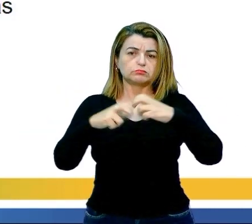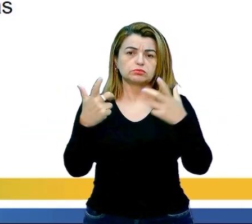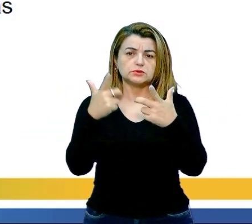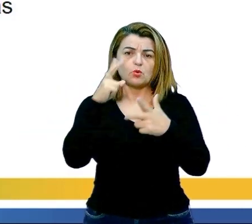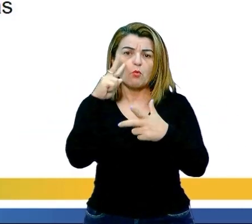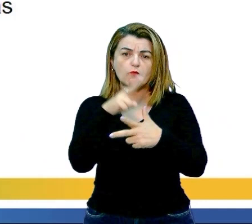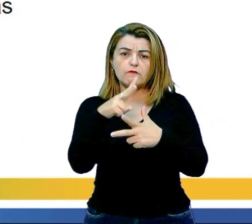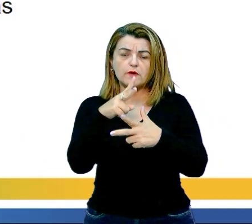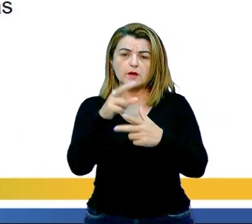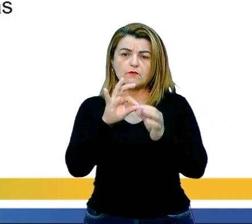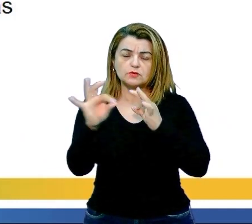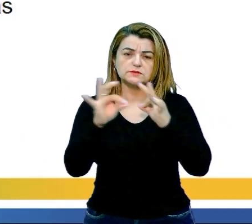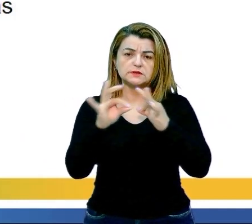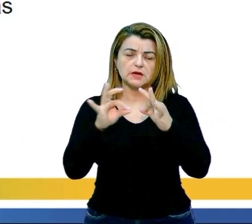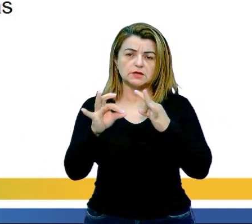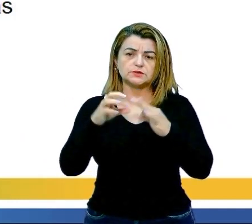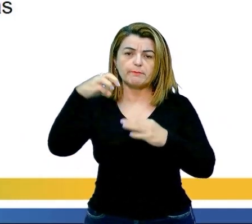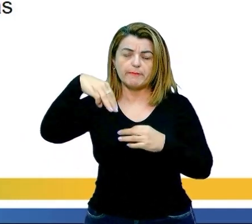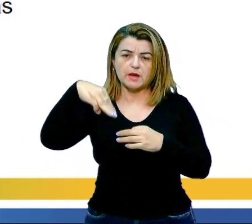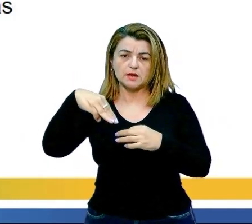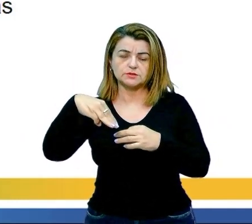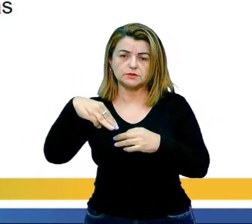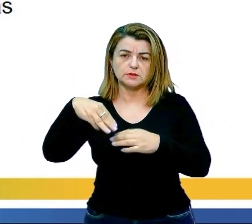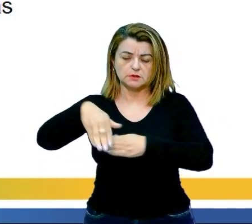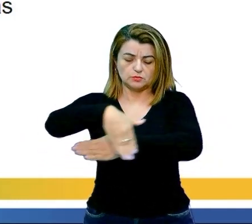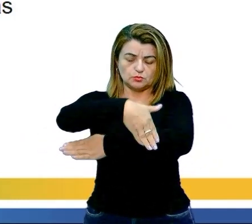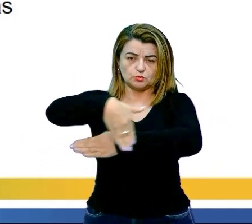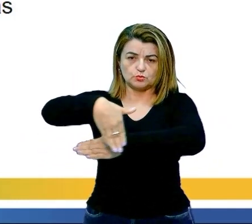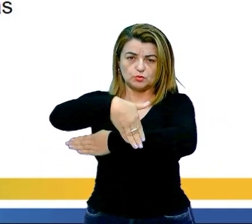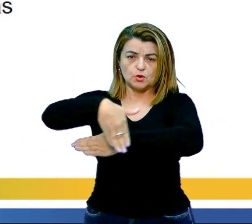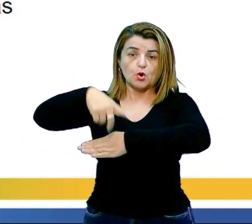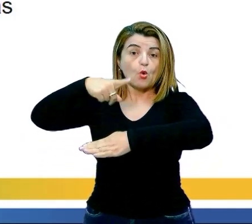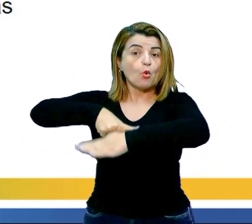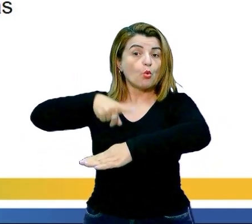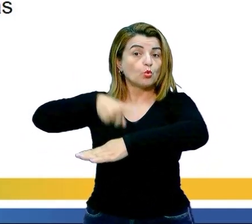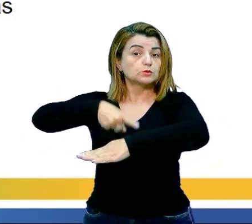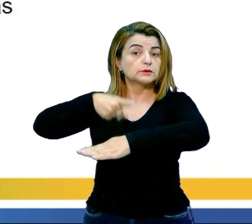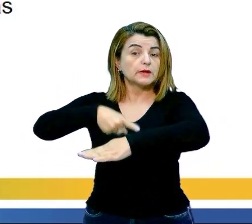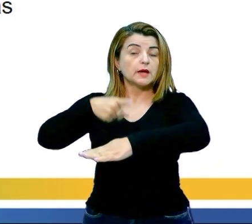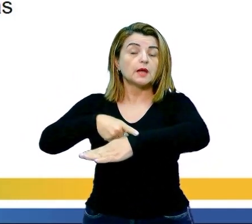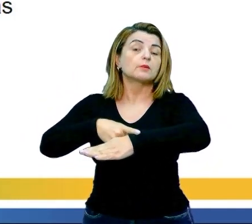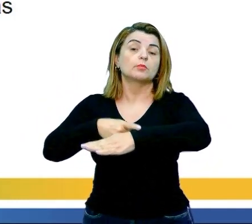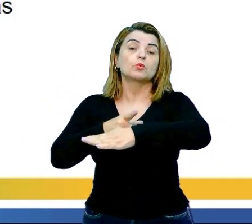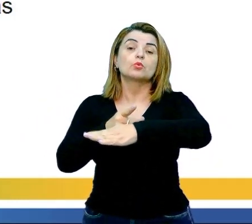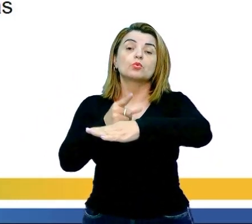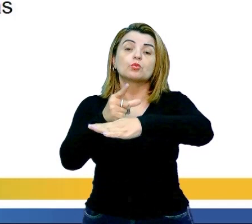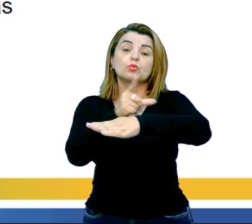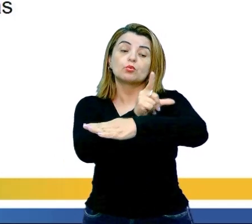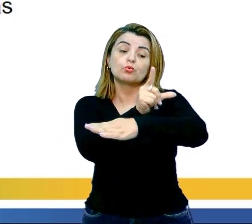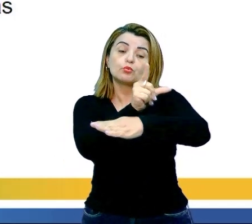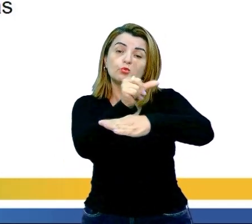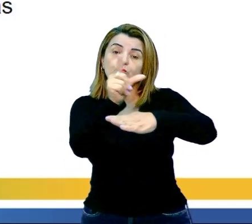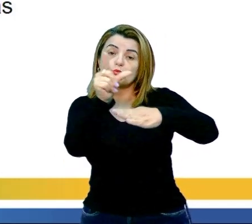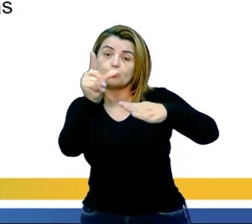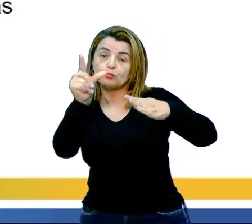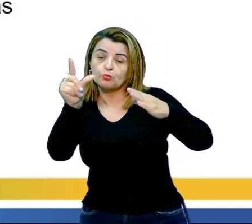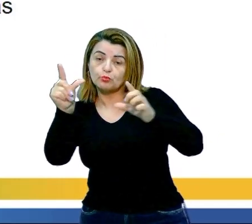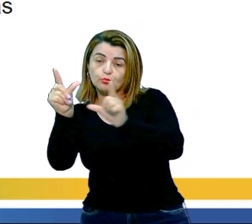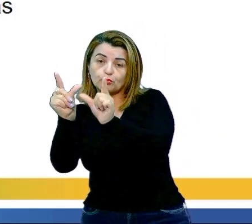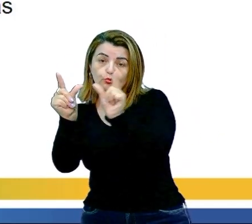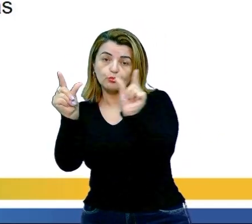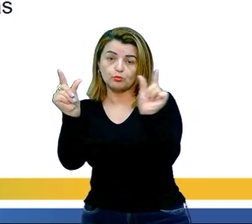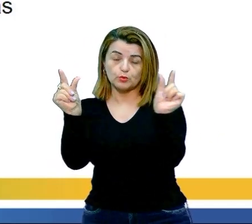da velocidade média no trecho, considerando o tempo gasto no percurso entre